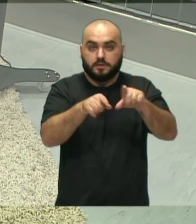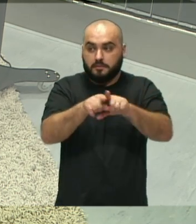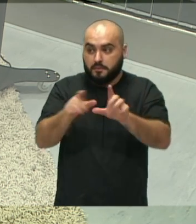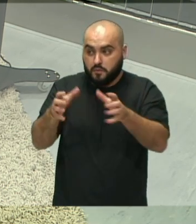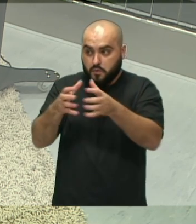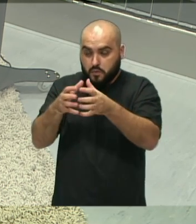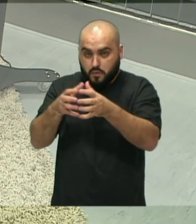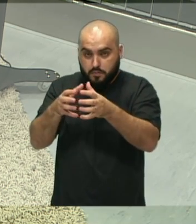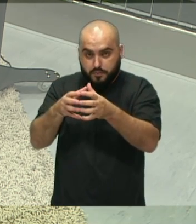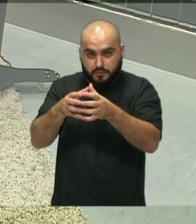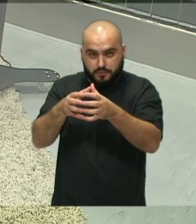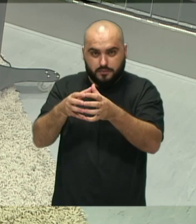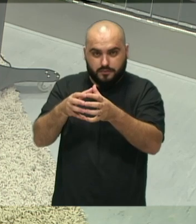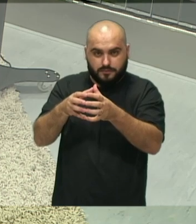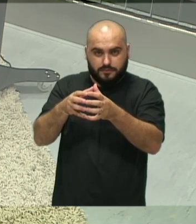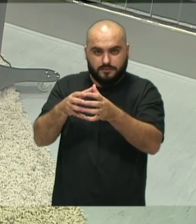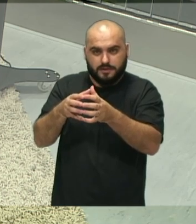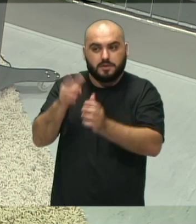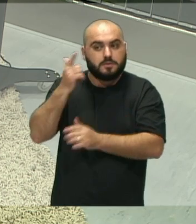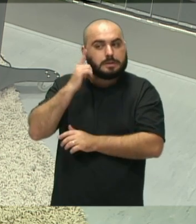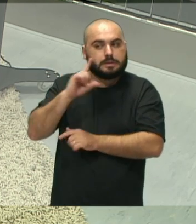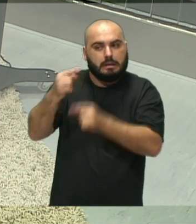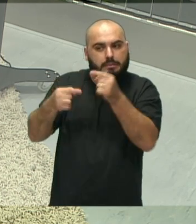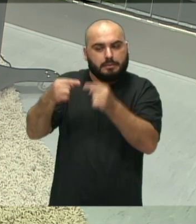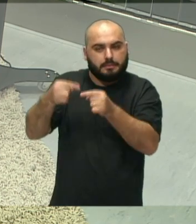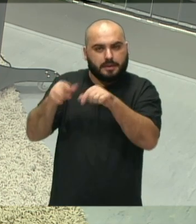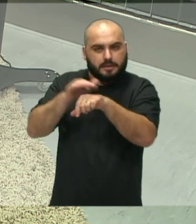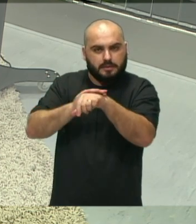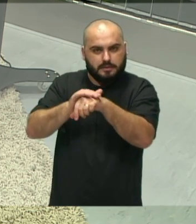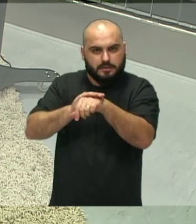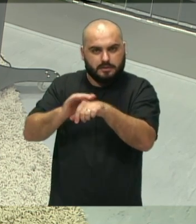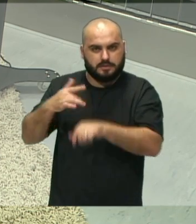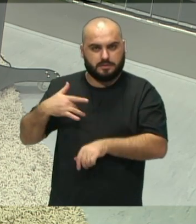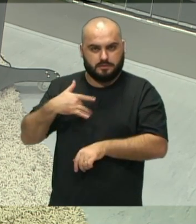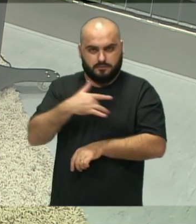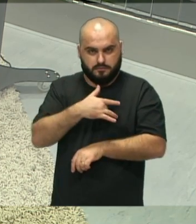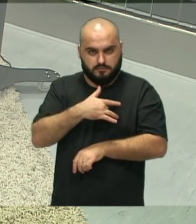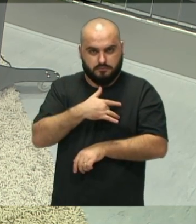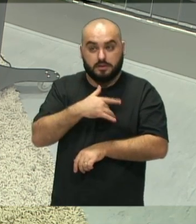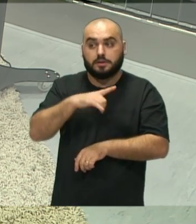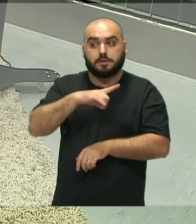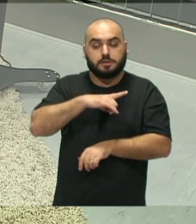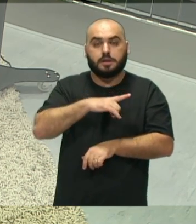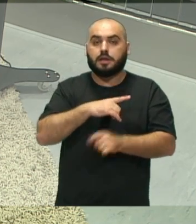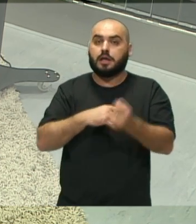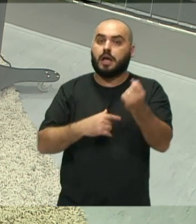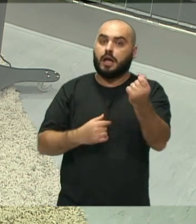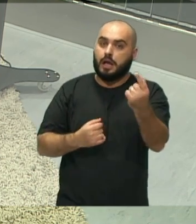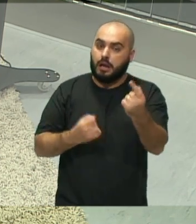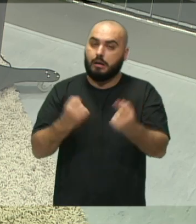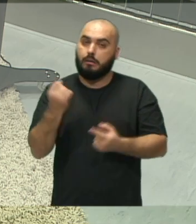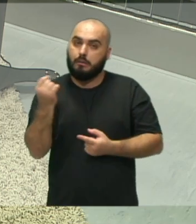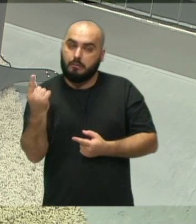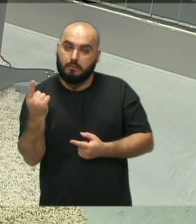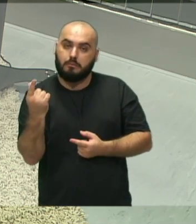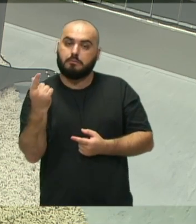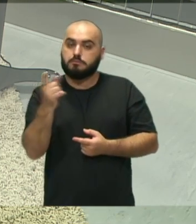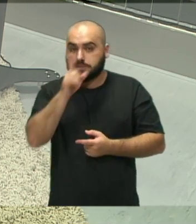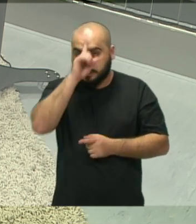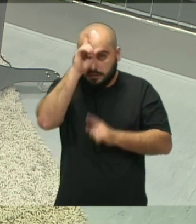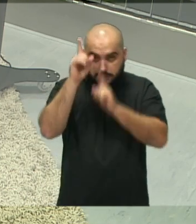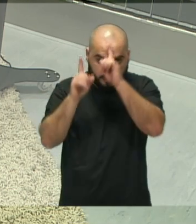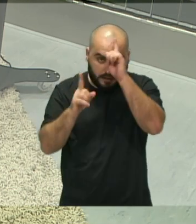comitê. Há possibilidades, há iniciativas que estão sendo tomadas nesse instante que possam